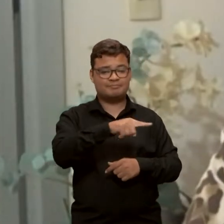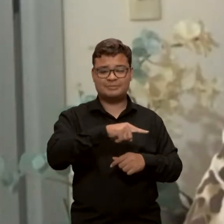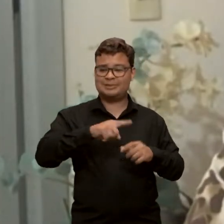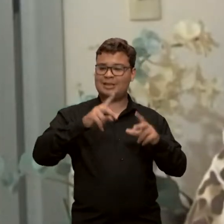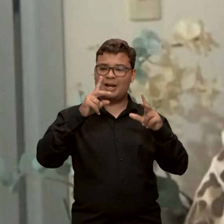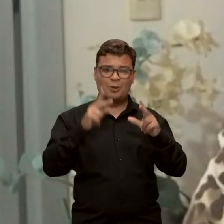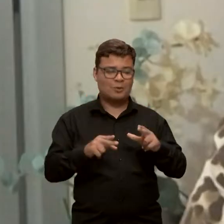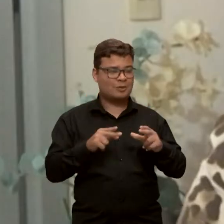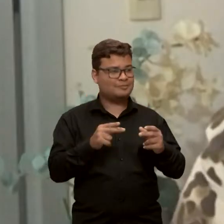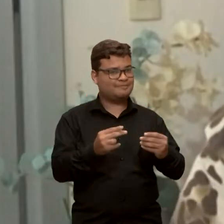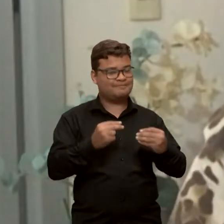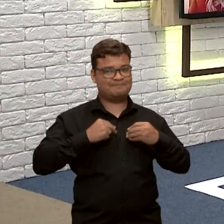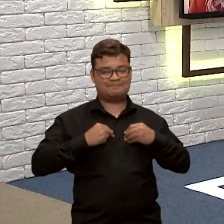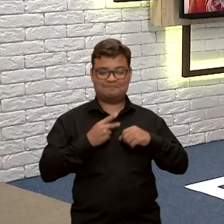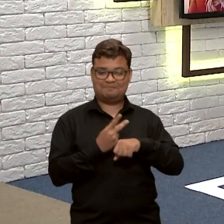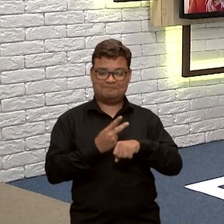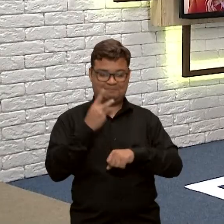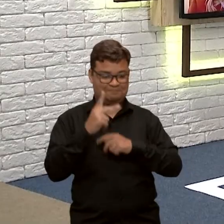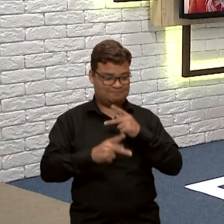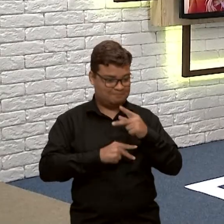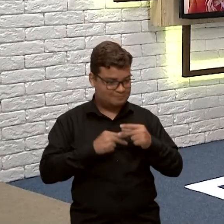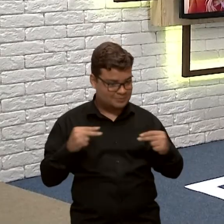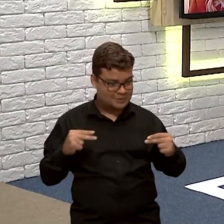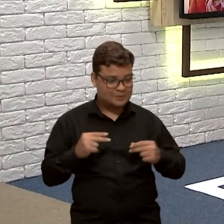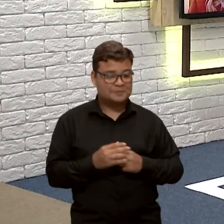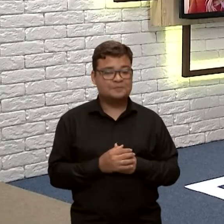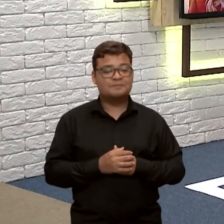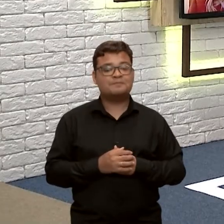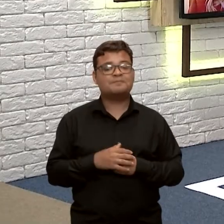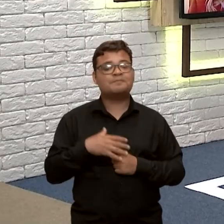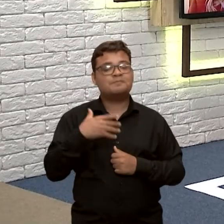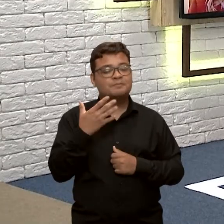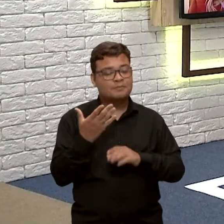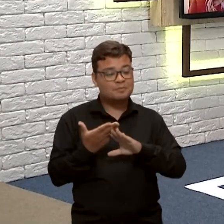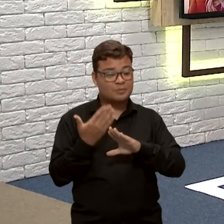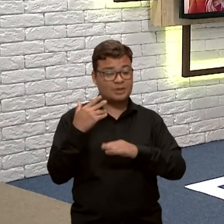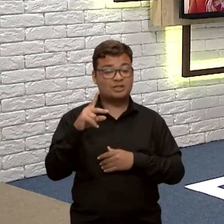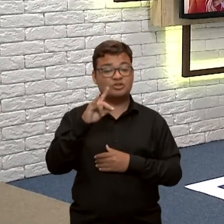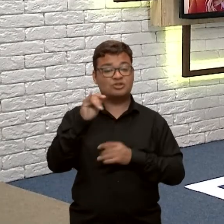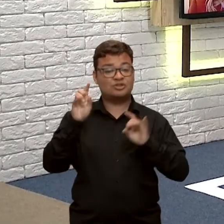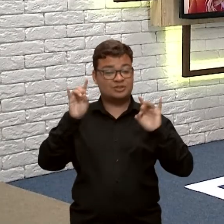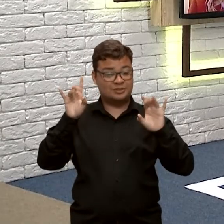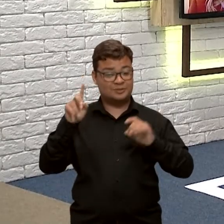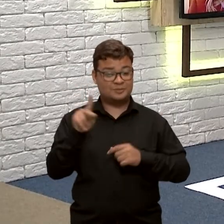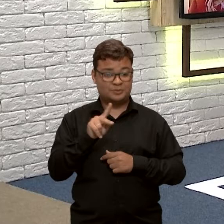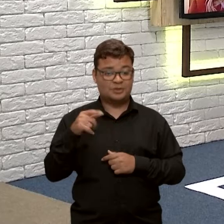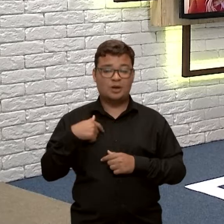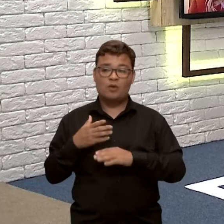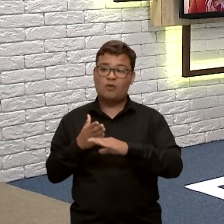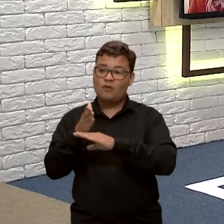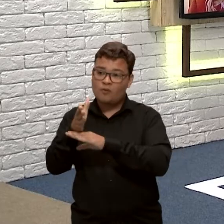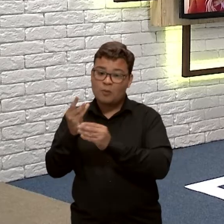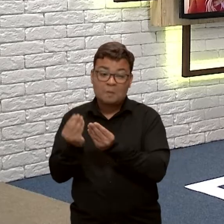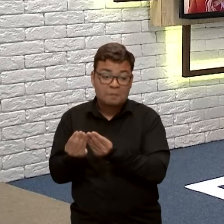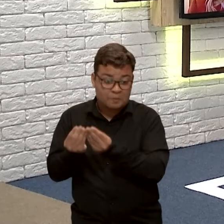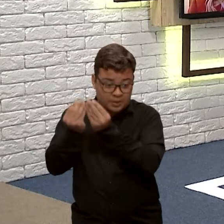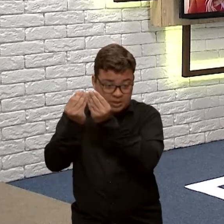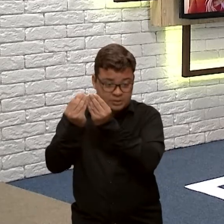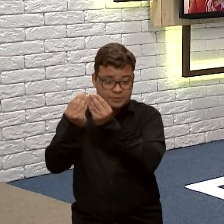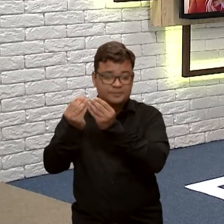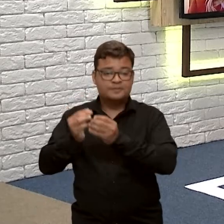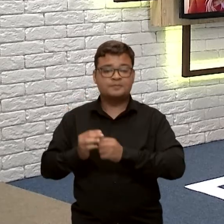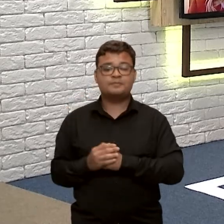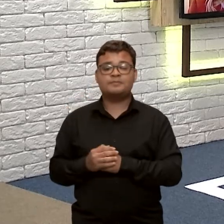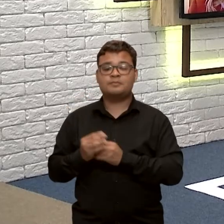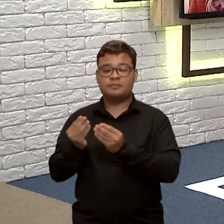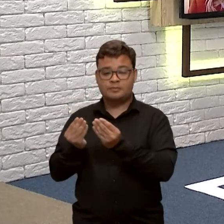muito grande para mim. Recentemente, no Dia dos Professores, eu estava numa missa, e daí quando eu